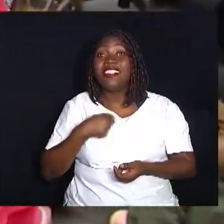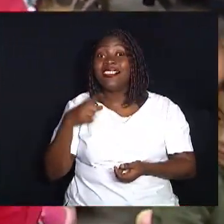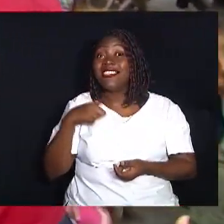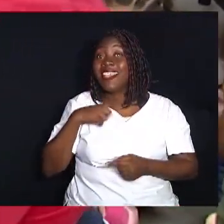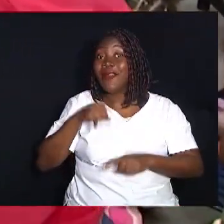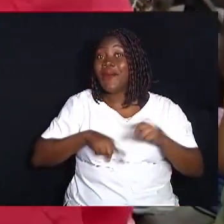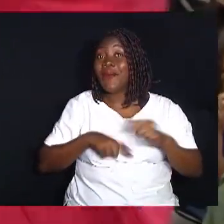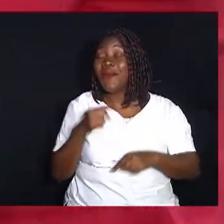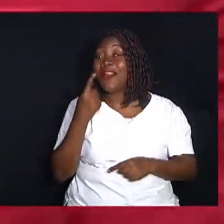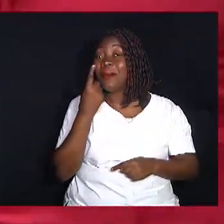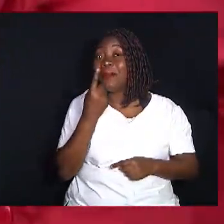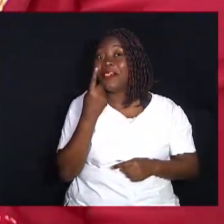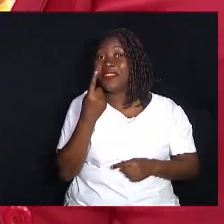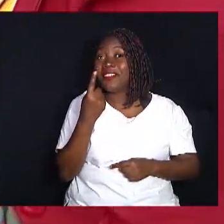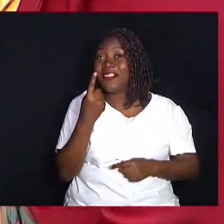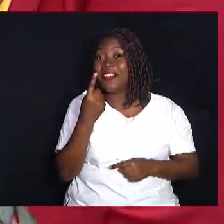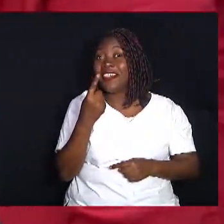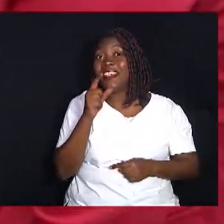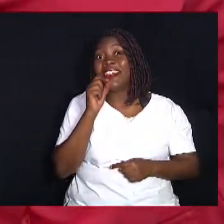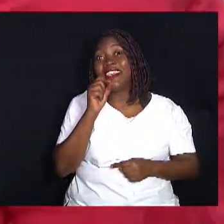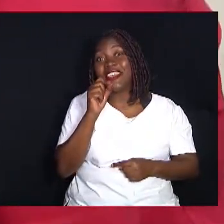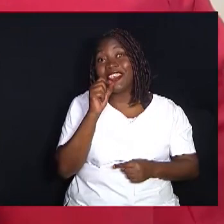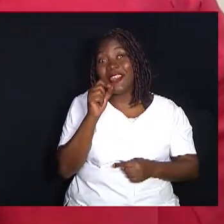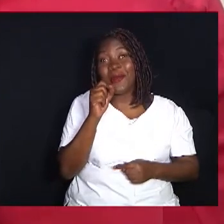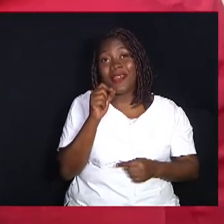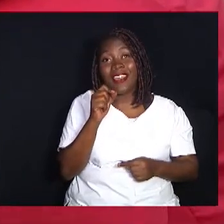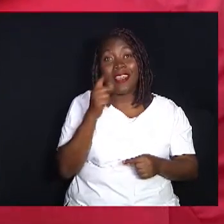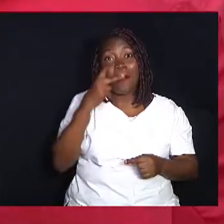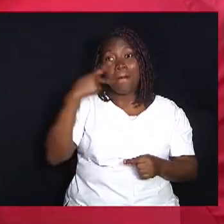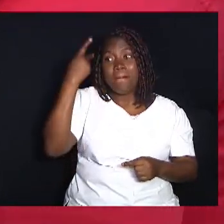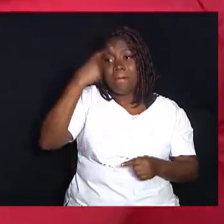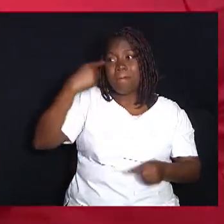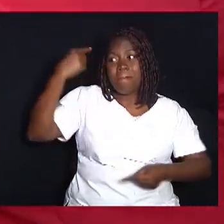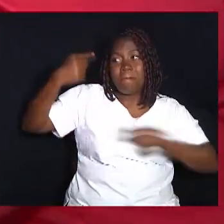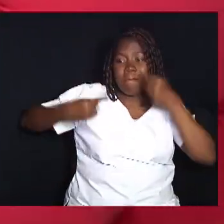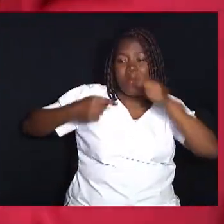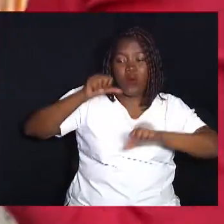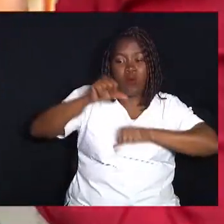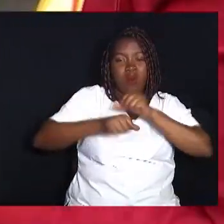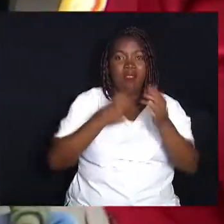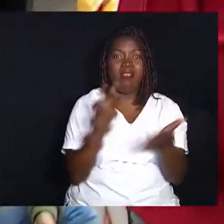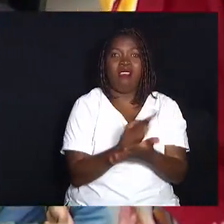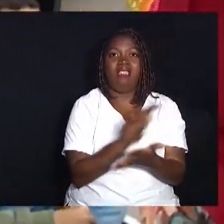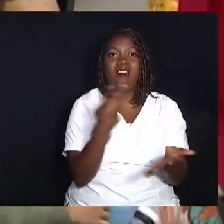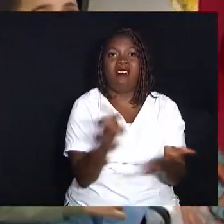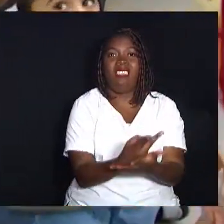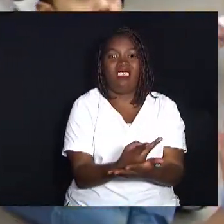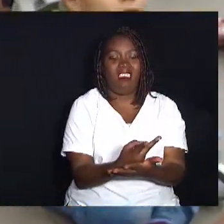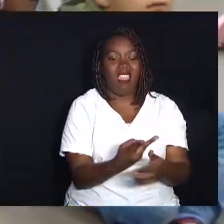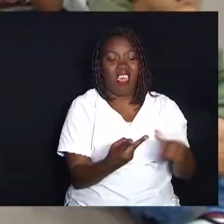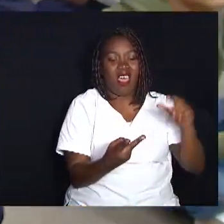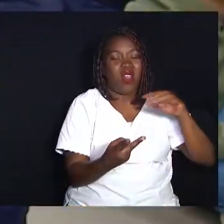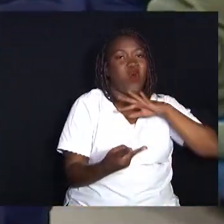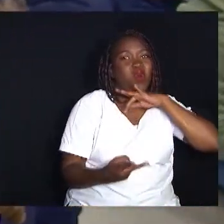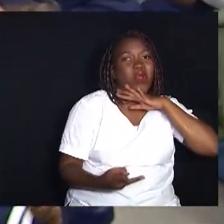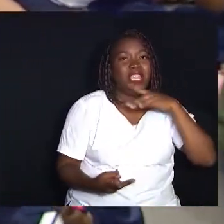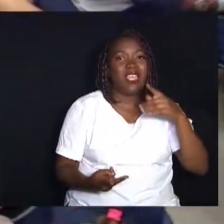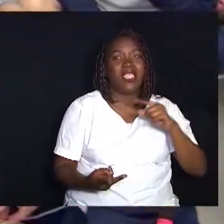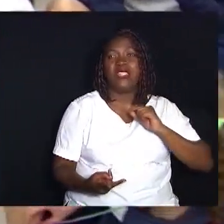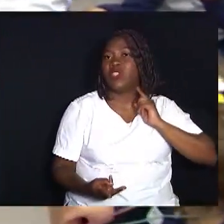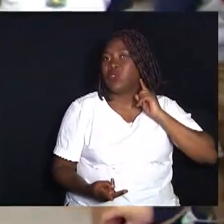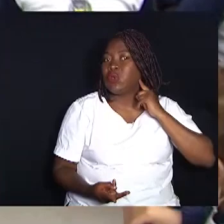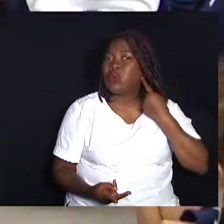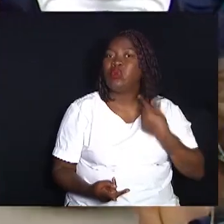é a criminalização da política. É colocar a política como algo muito ruim, é algo sujo, algo que